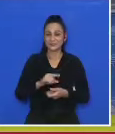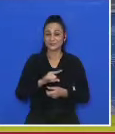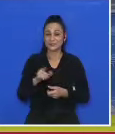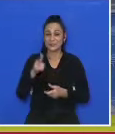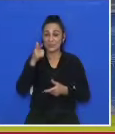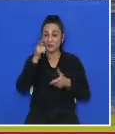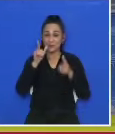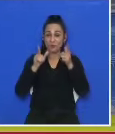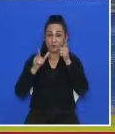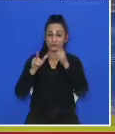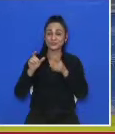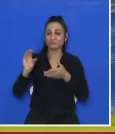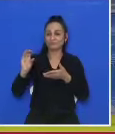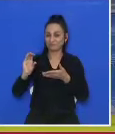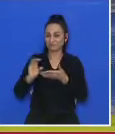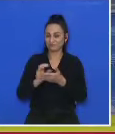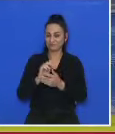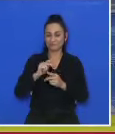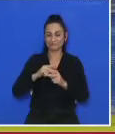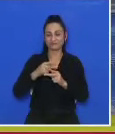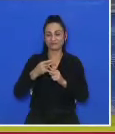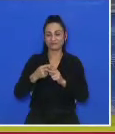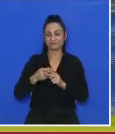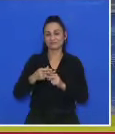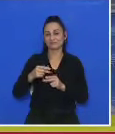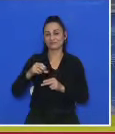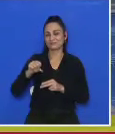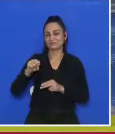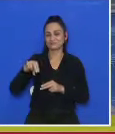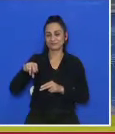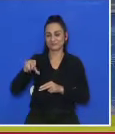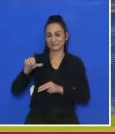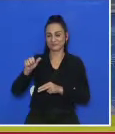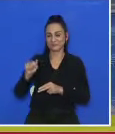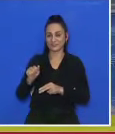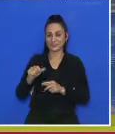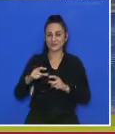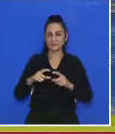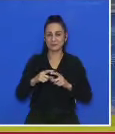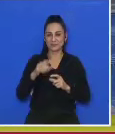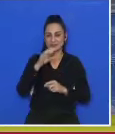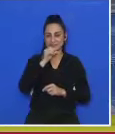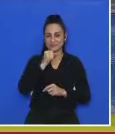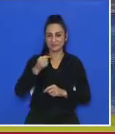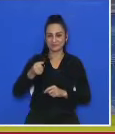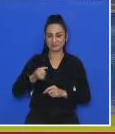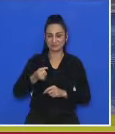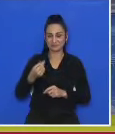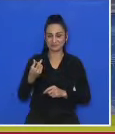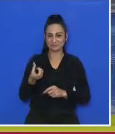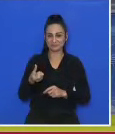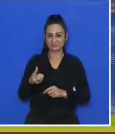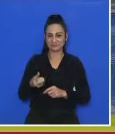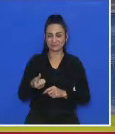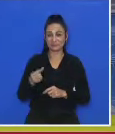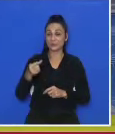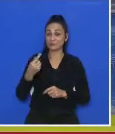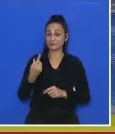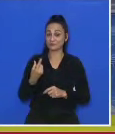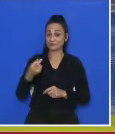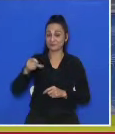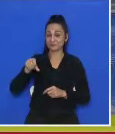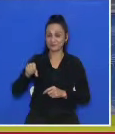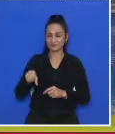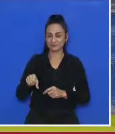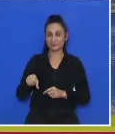Você tem muitas chances de ganhar na dupla cena. Bola laranja, número 19. Laranja, 19.